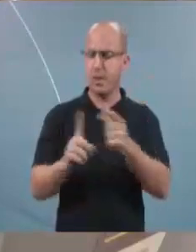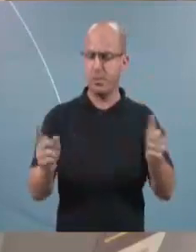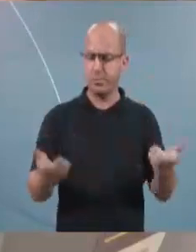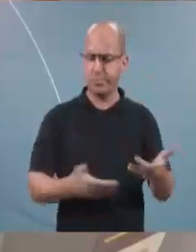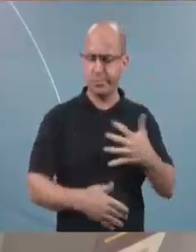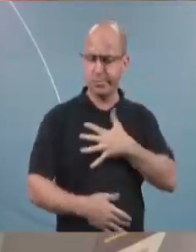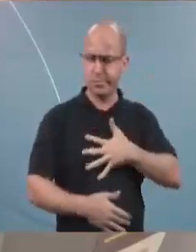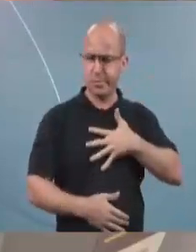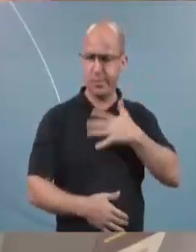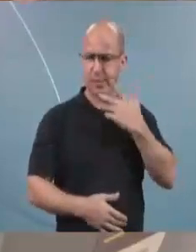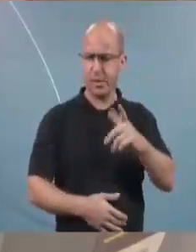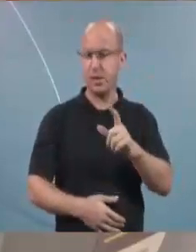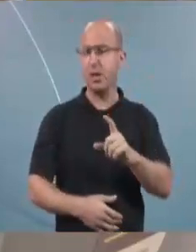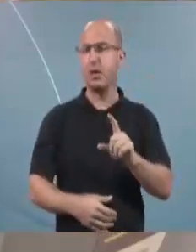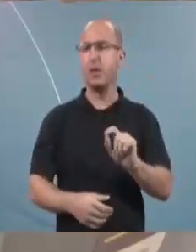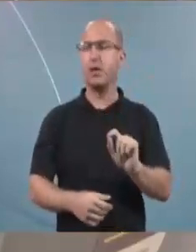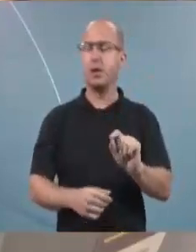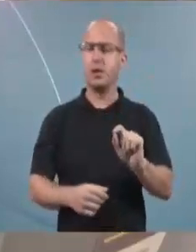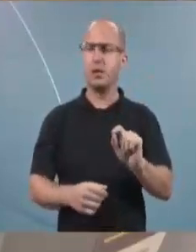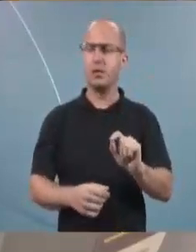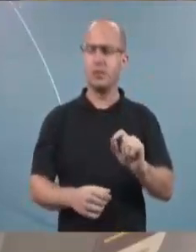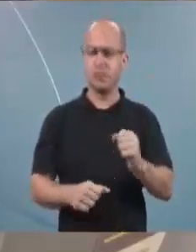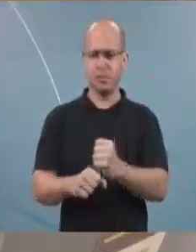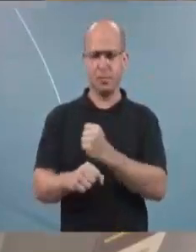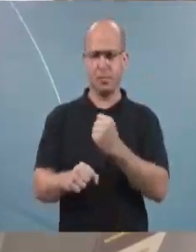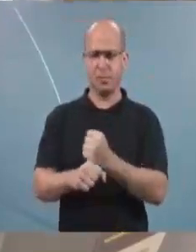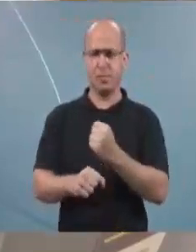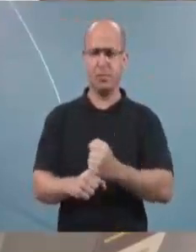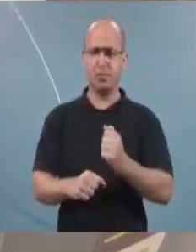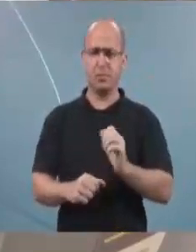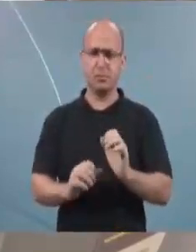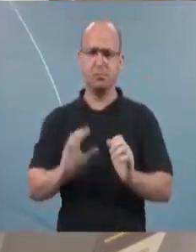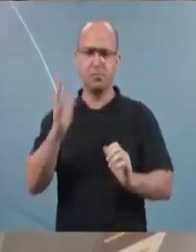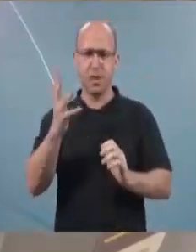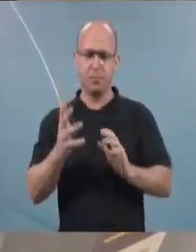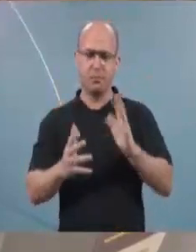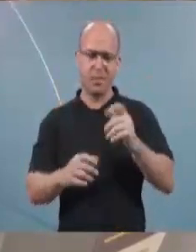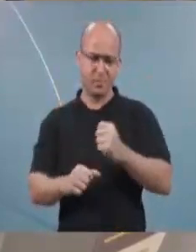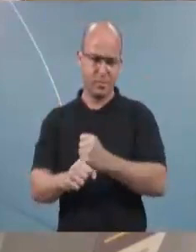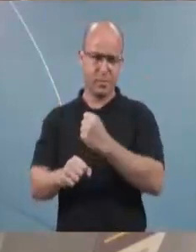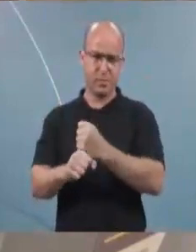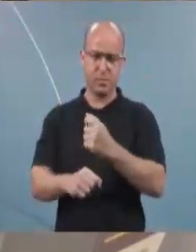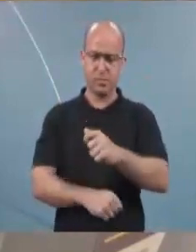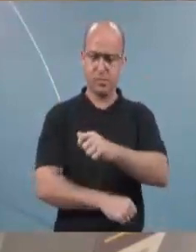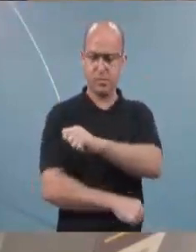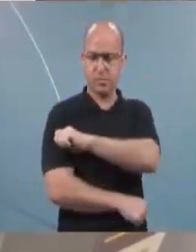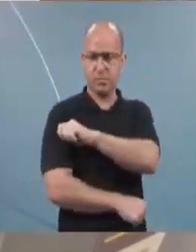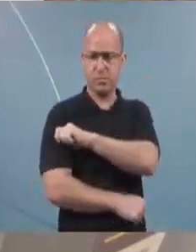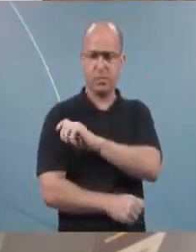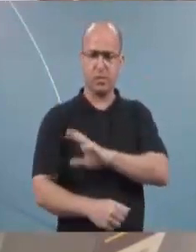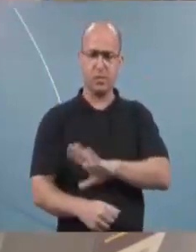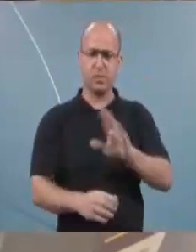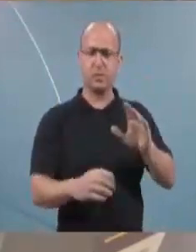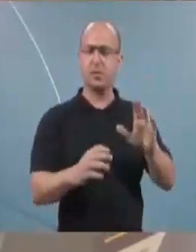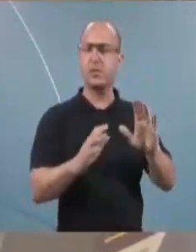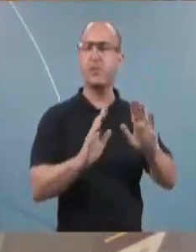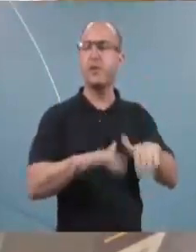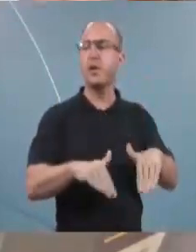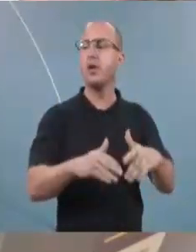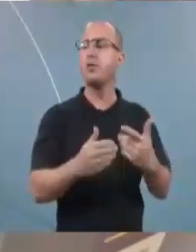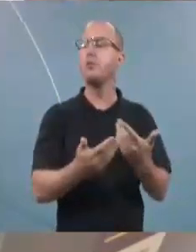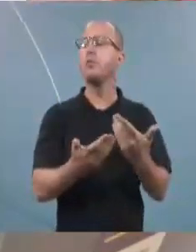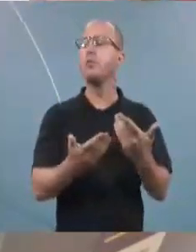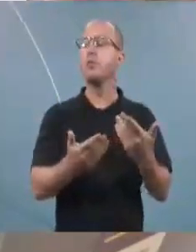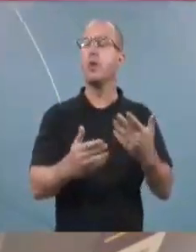trazer aqui a informação que enquanto essas obras estão acontecendo os alunos estão alojados estão recebendo